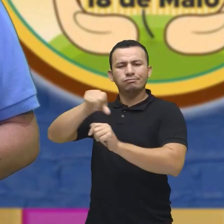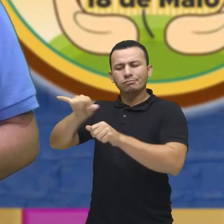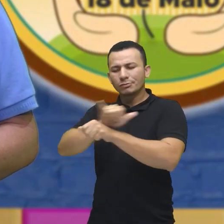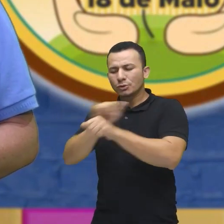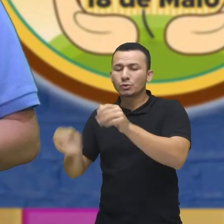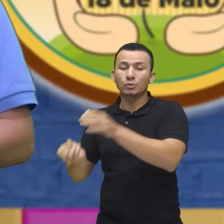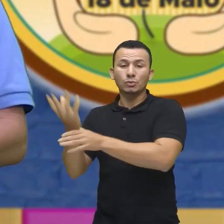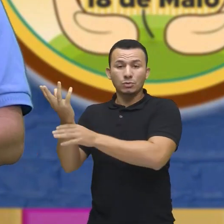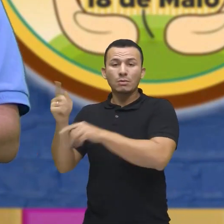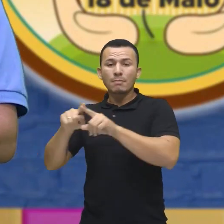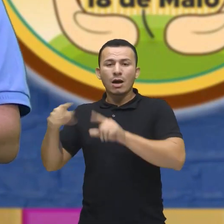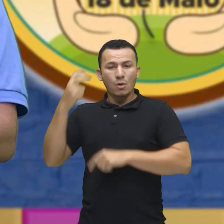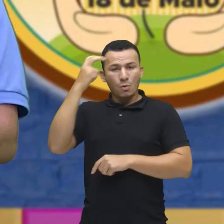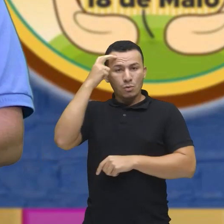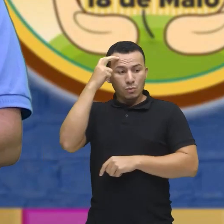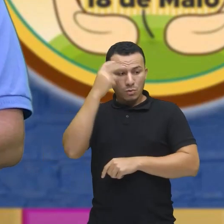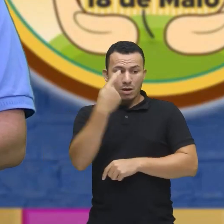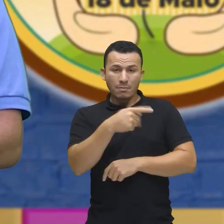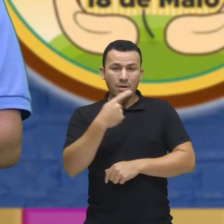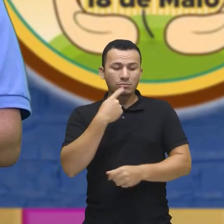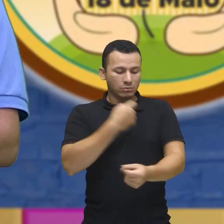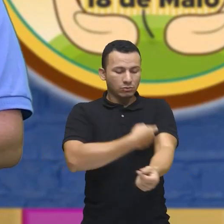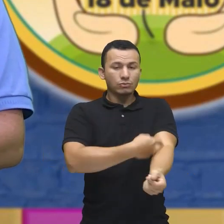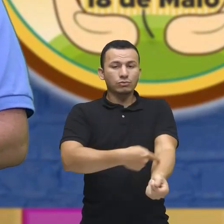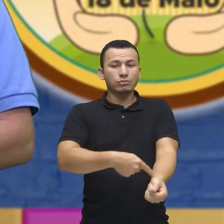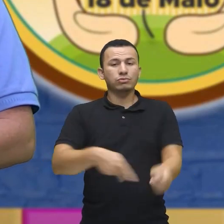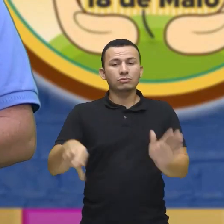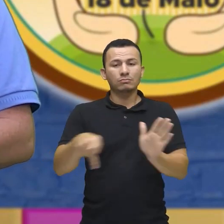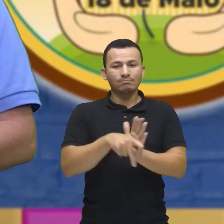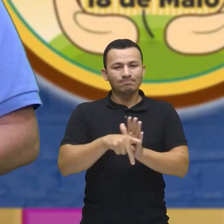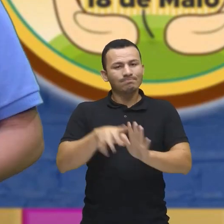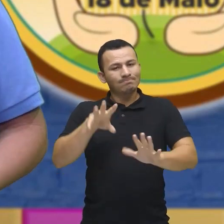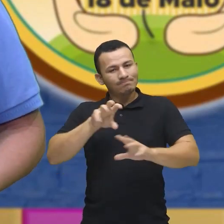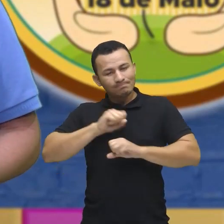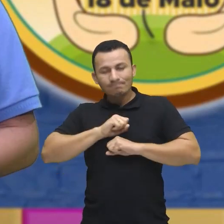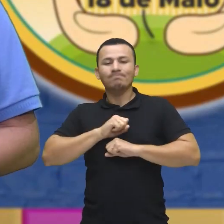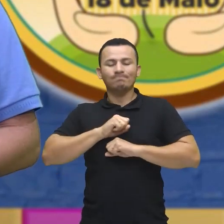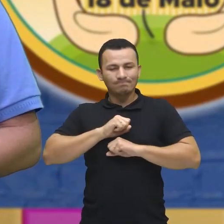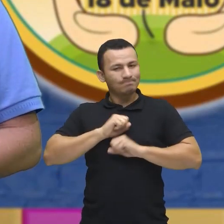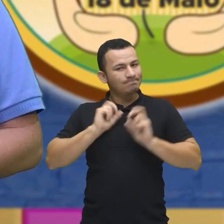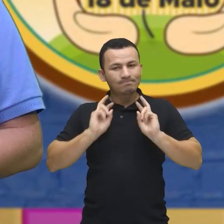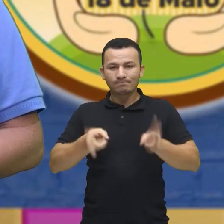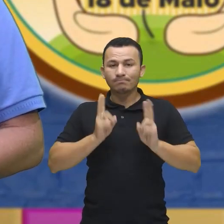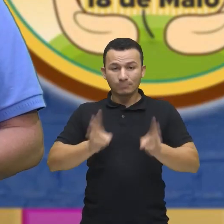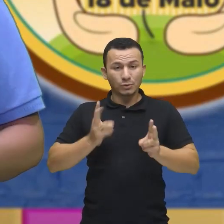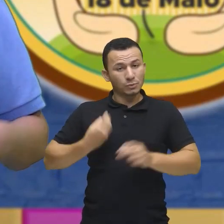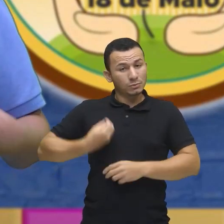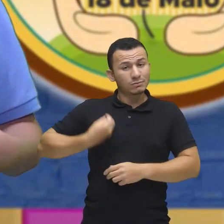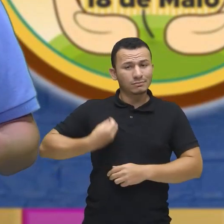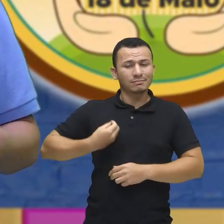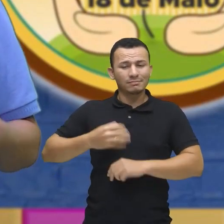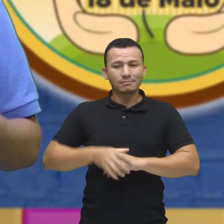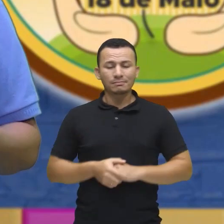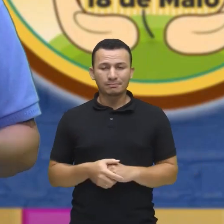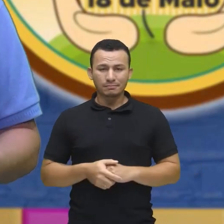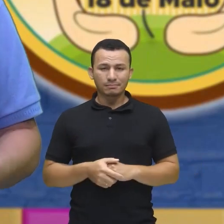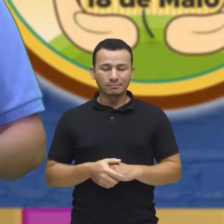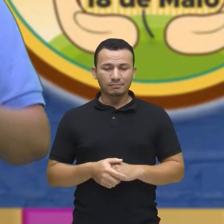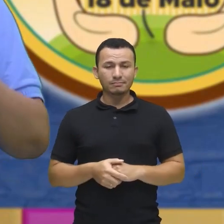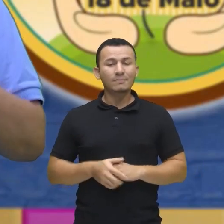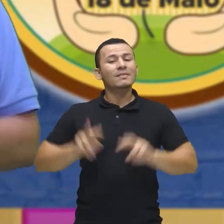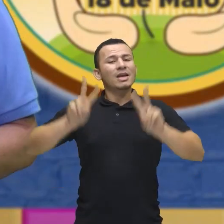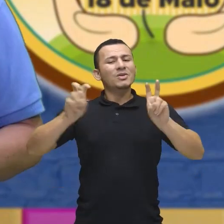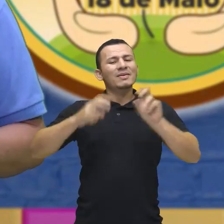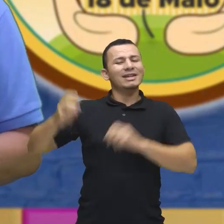minha cultura, ela vai estar aqui, ó, correndo nas minhas veias. Sempre vai estar presente. E essa questão